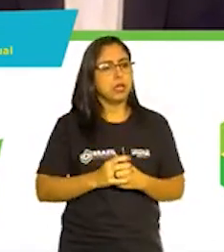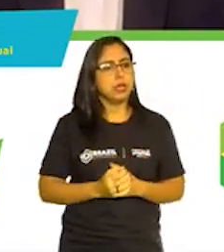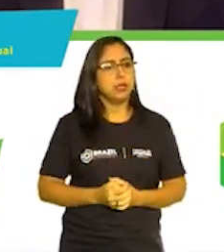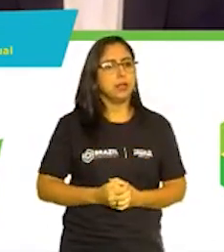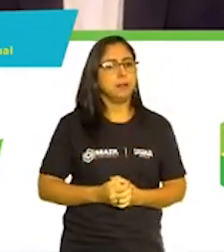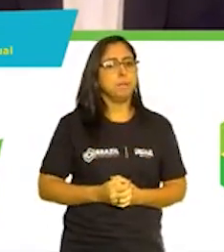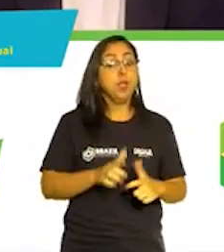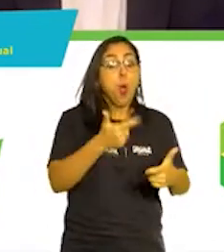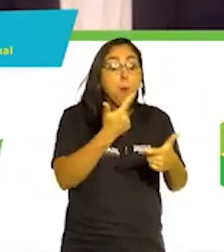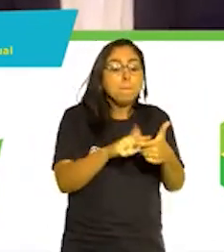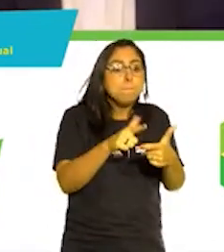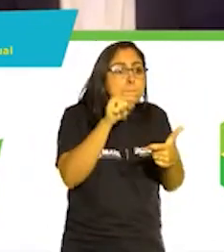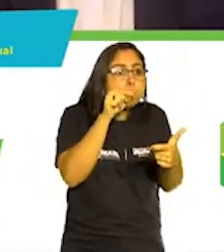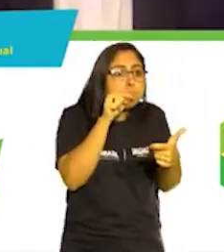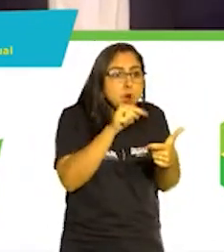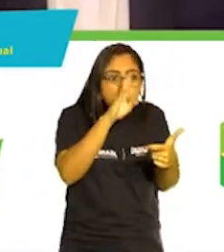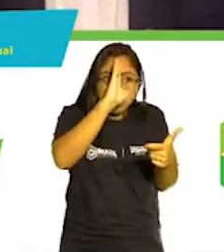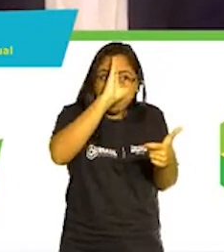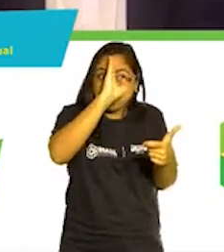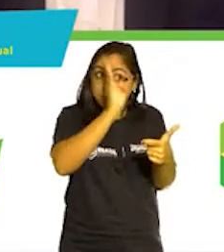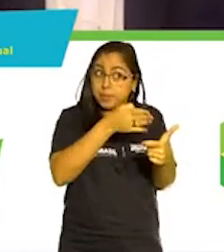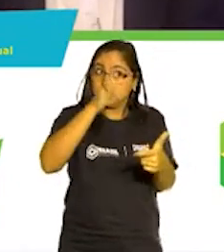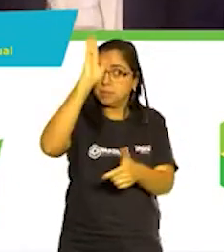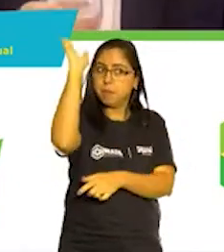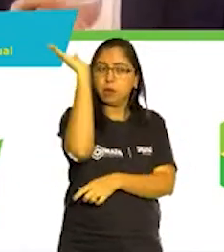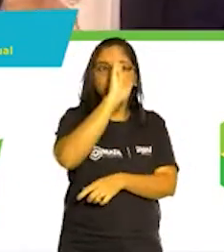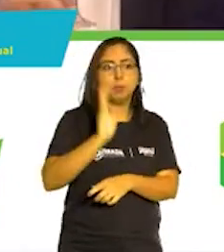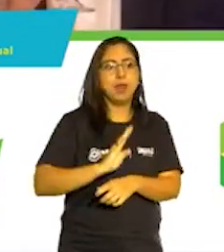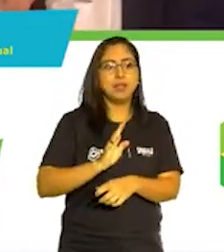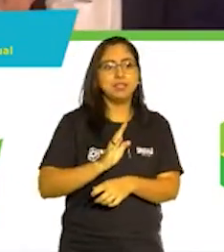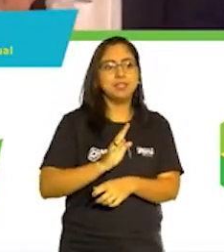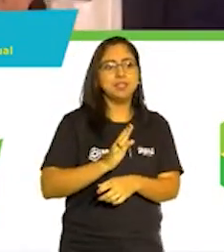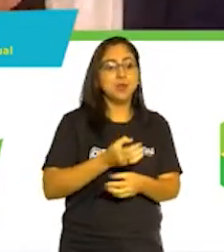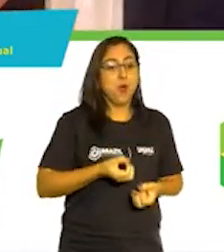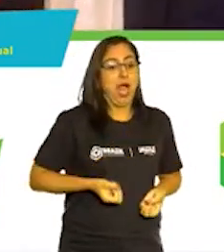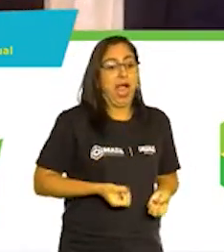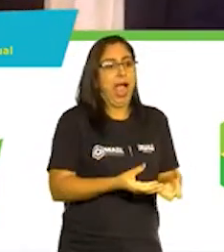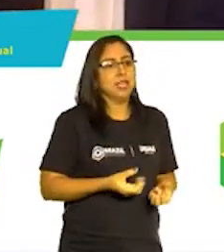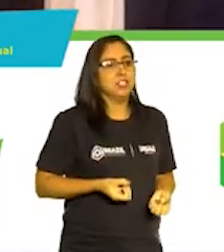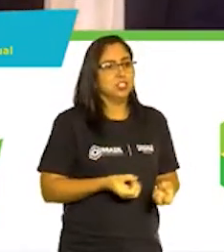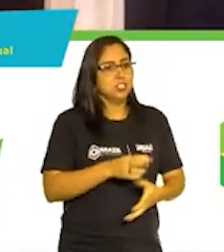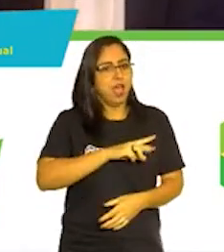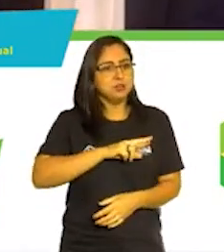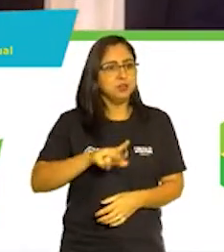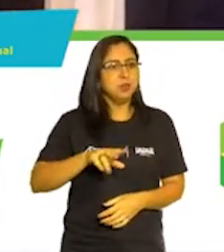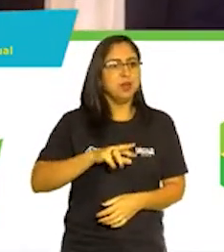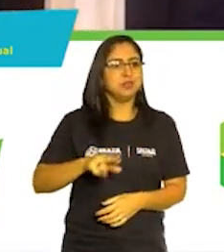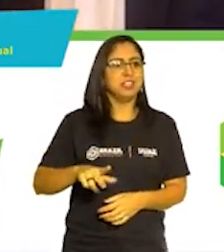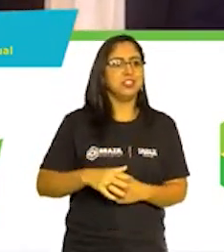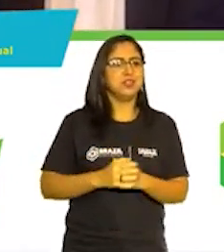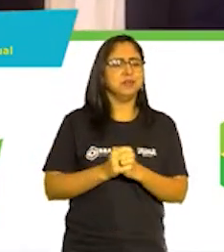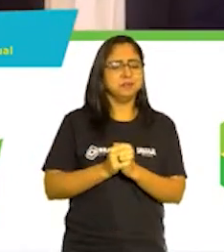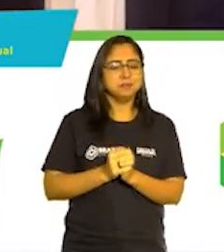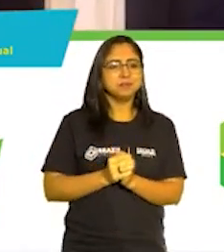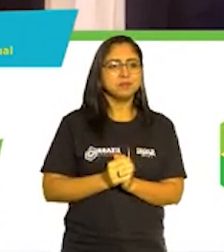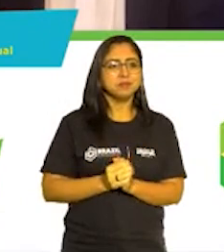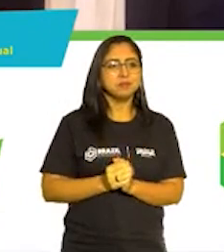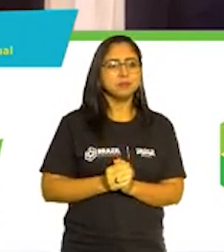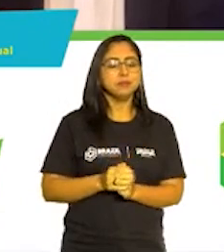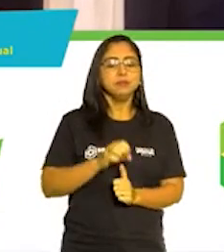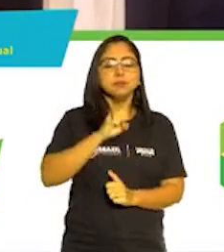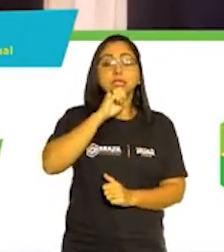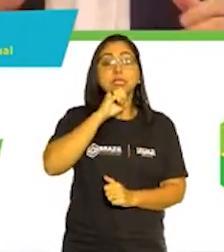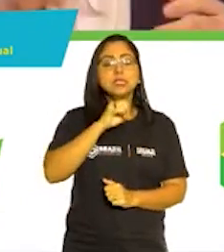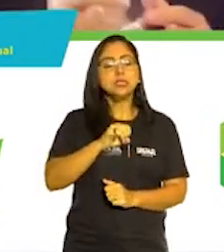o problema do Brasil não é gastar, né? Se eu sou, se você pegar os 20% mais pobres